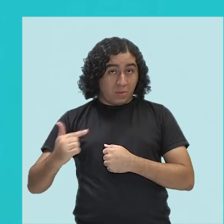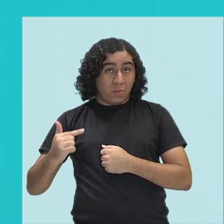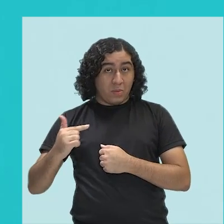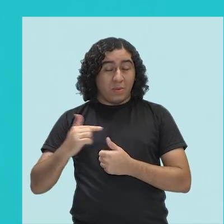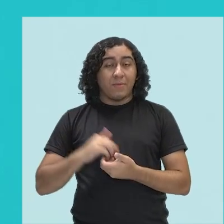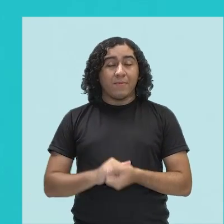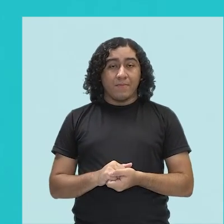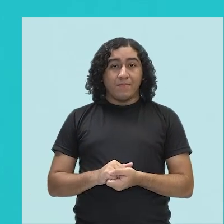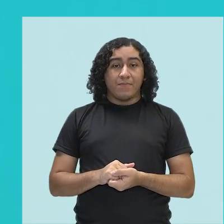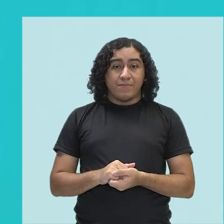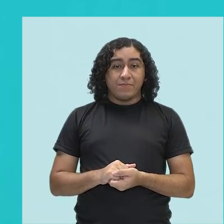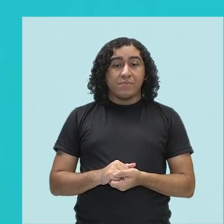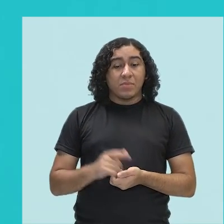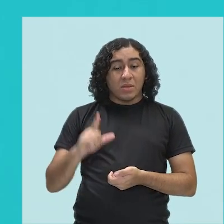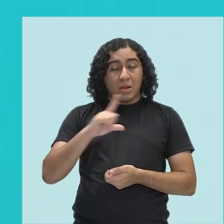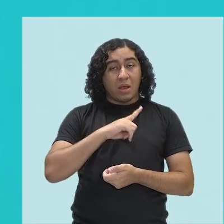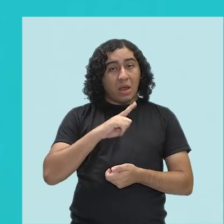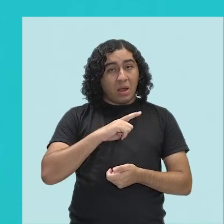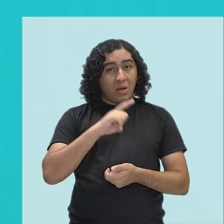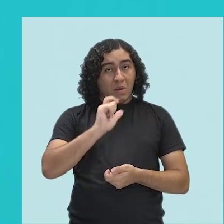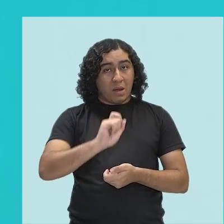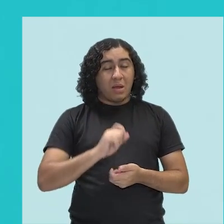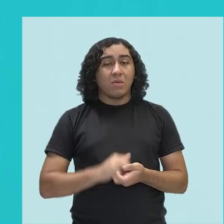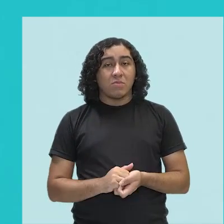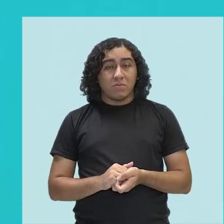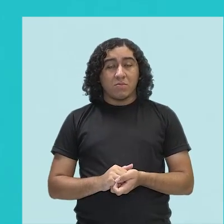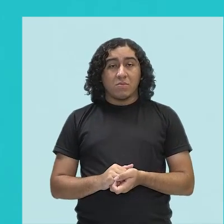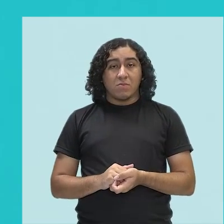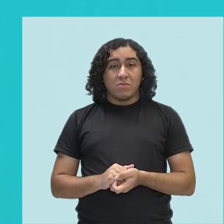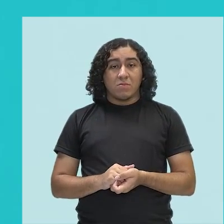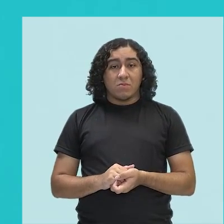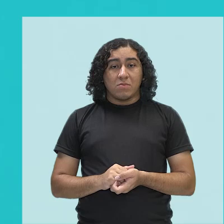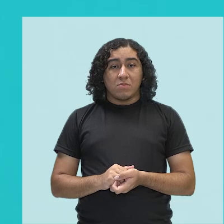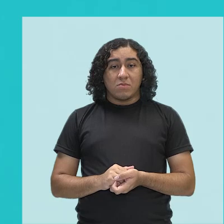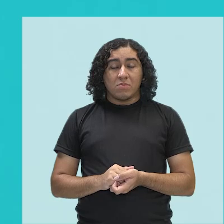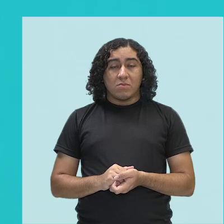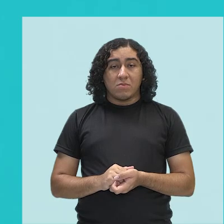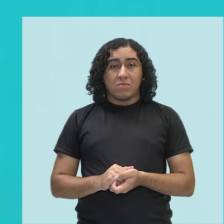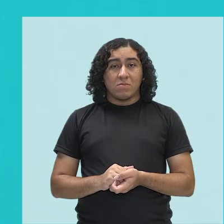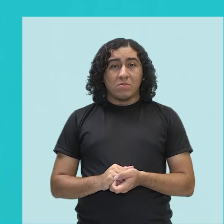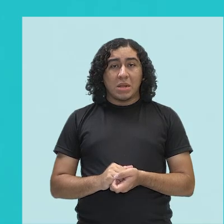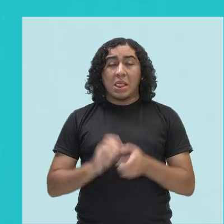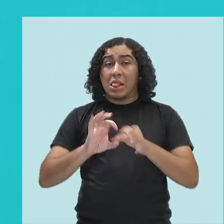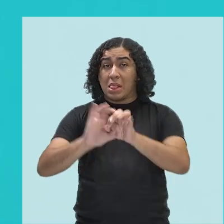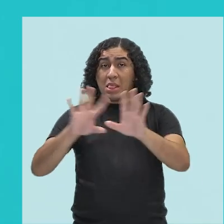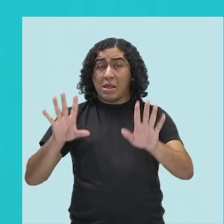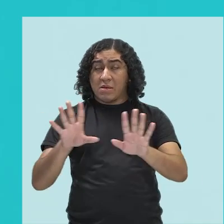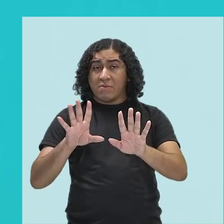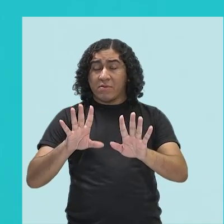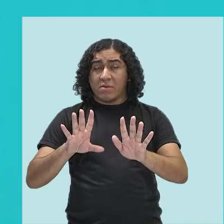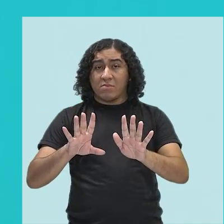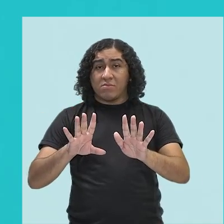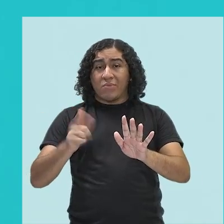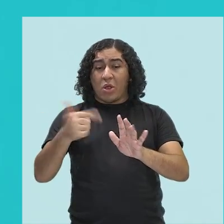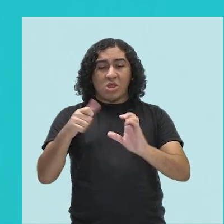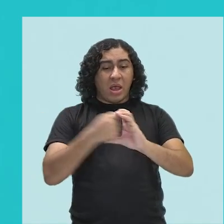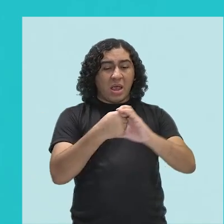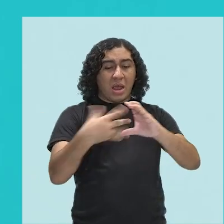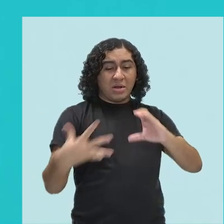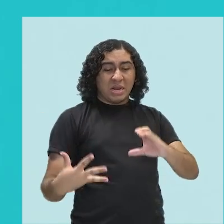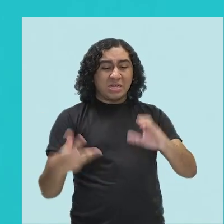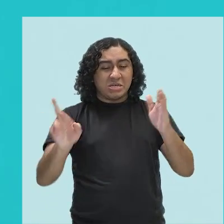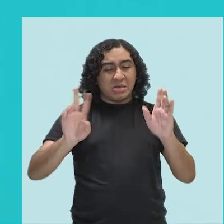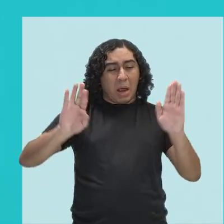ela está inserida, né? Ela é inerente às particularidades de cada indivíduo.